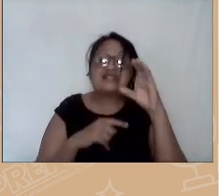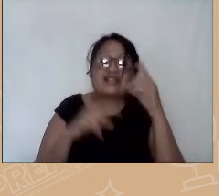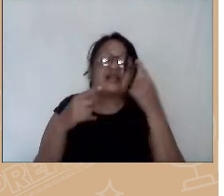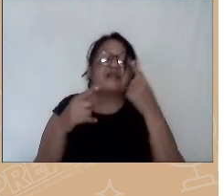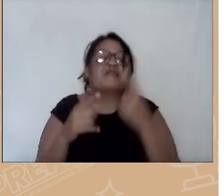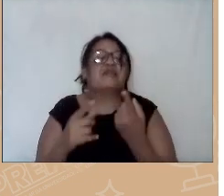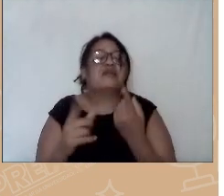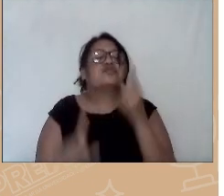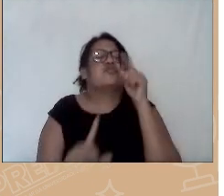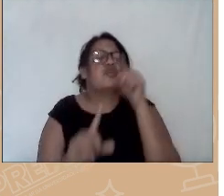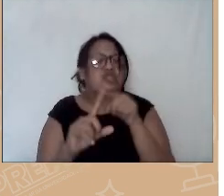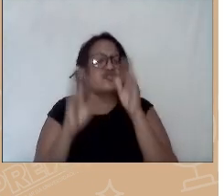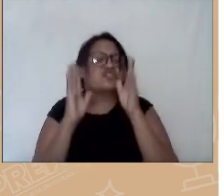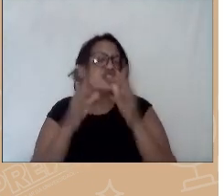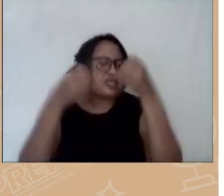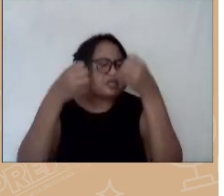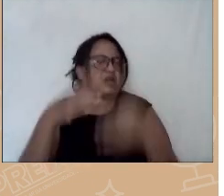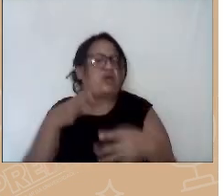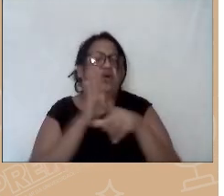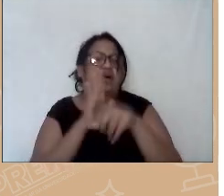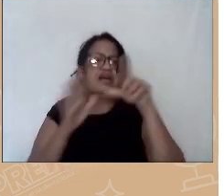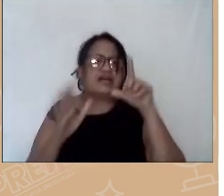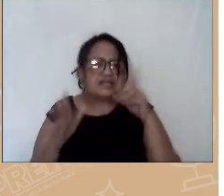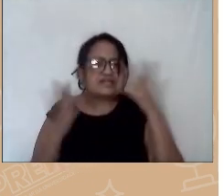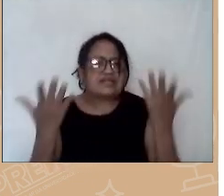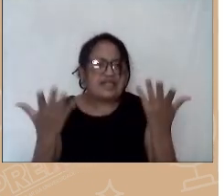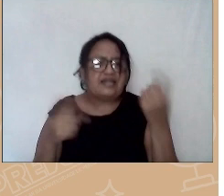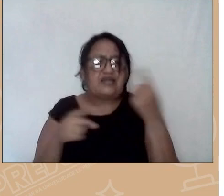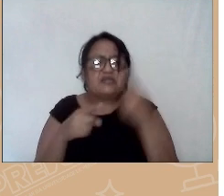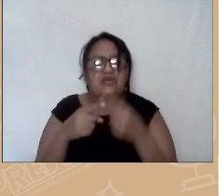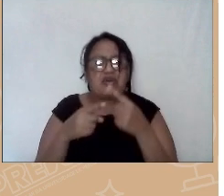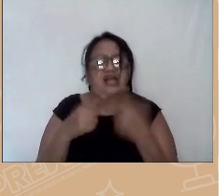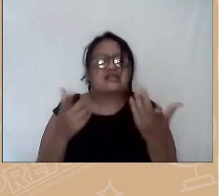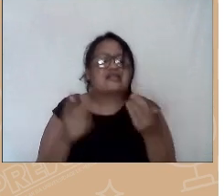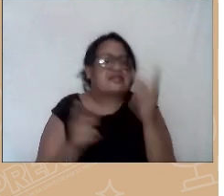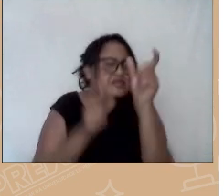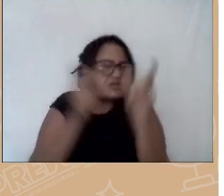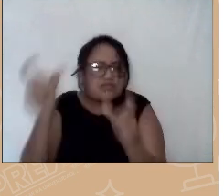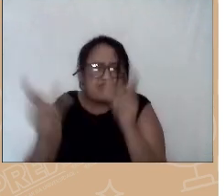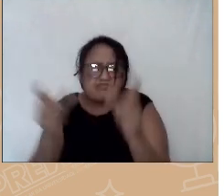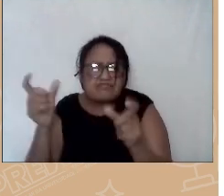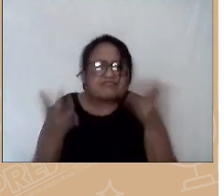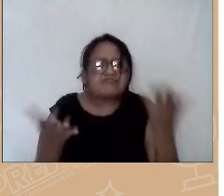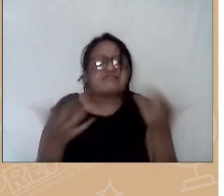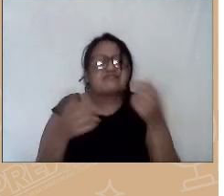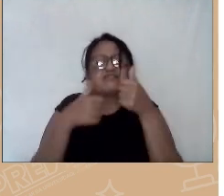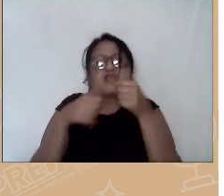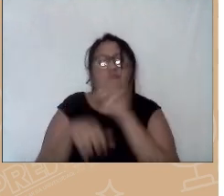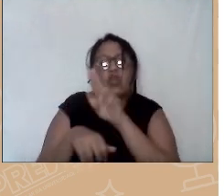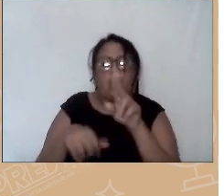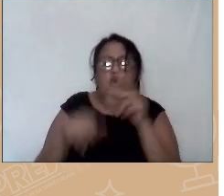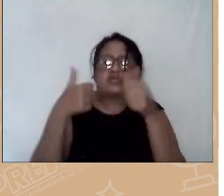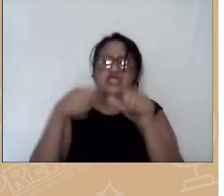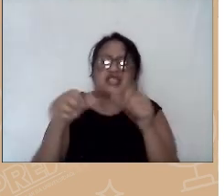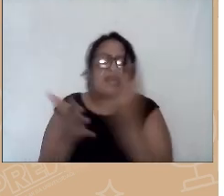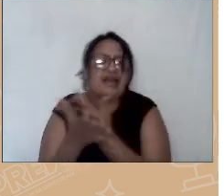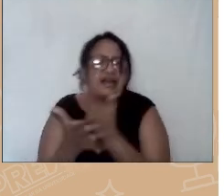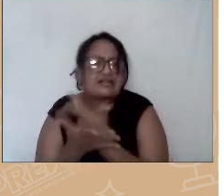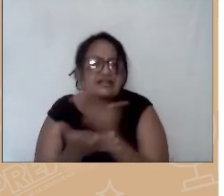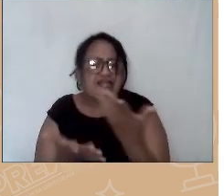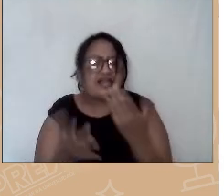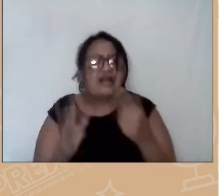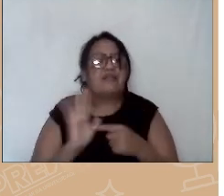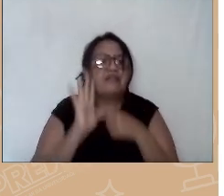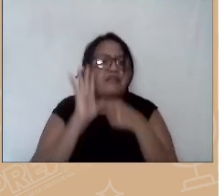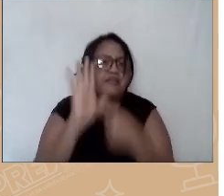já indiquei para vocês os personagens o nome a grafia dos personagens está incorreta aparenta